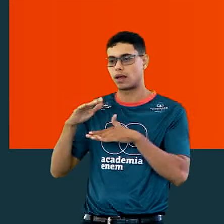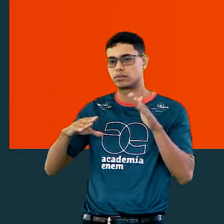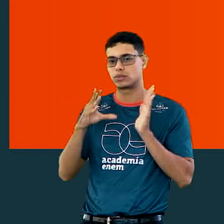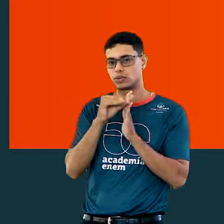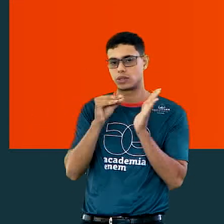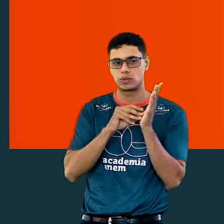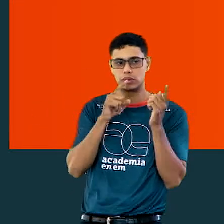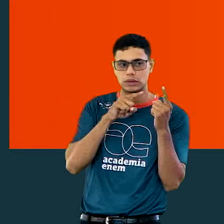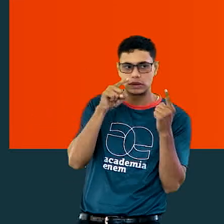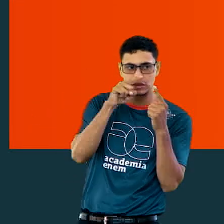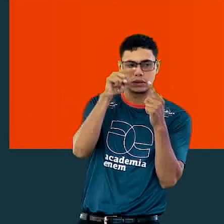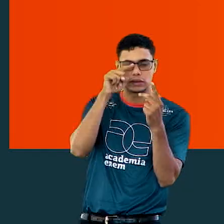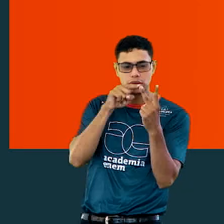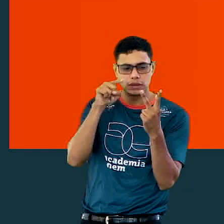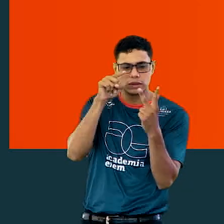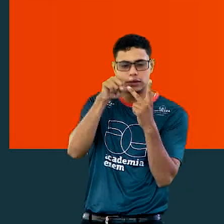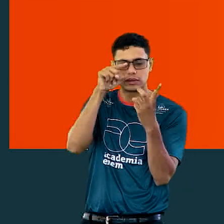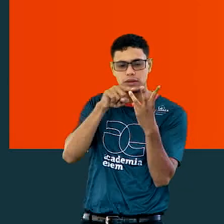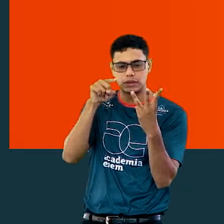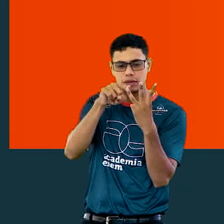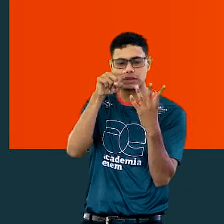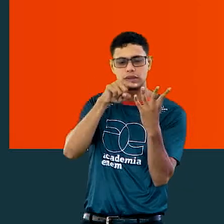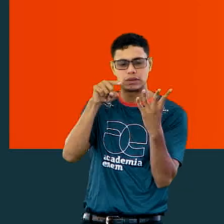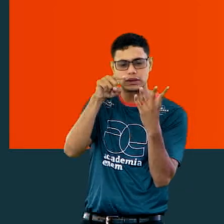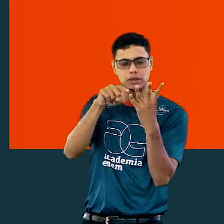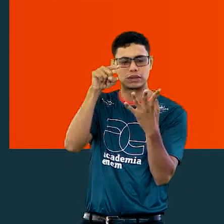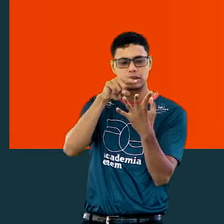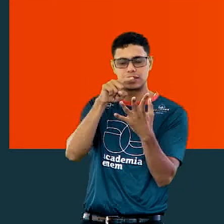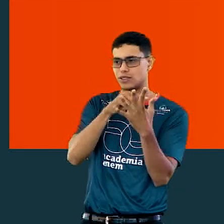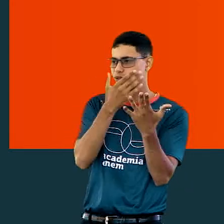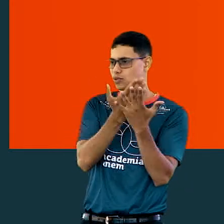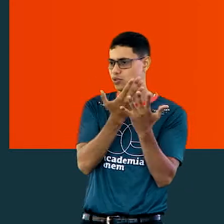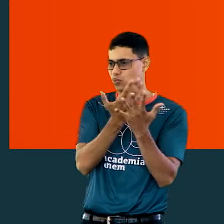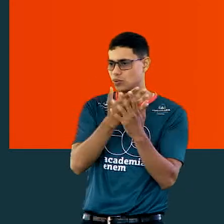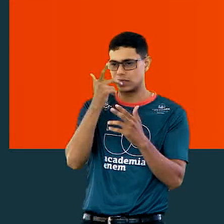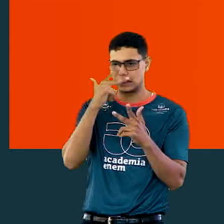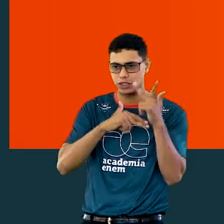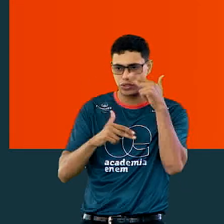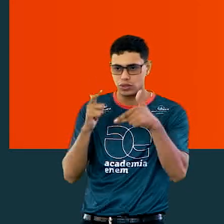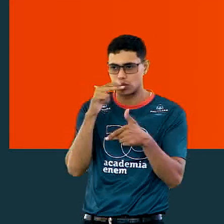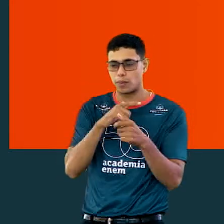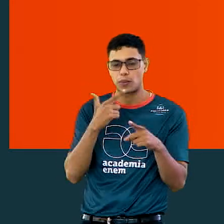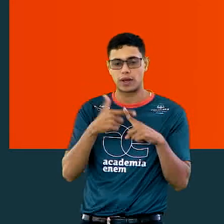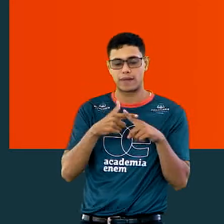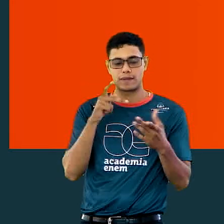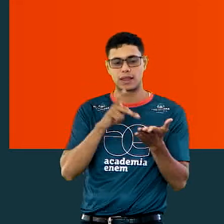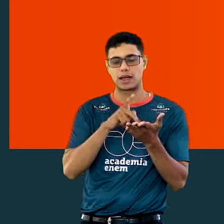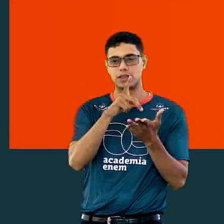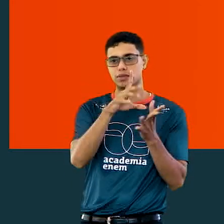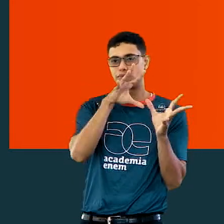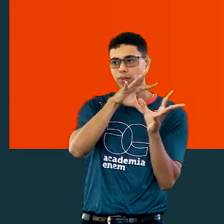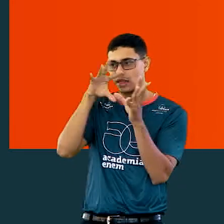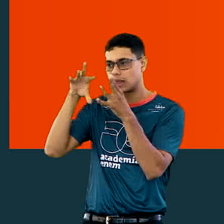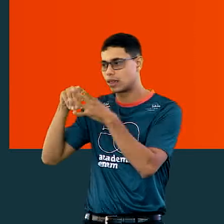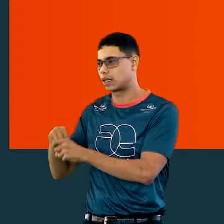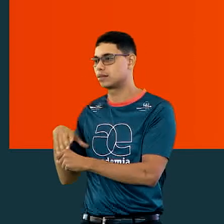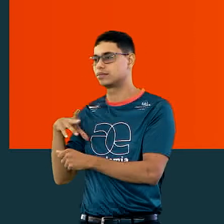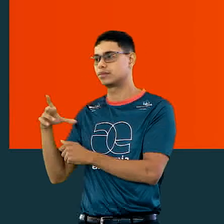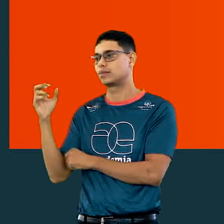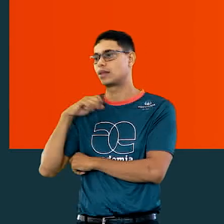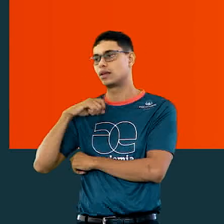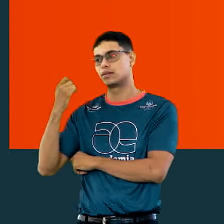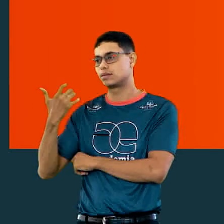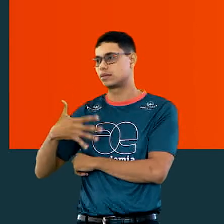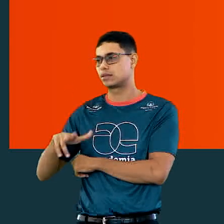específicos, bater neles, repetir, porque a chance de aparecer é muito grande. A